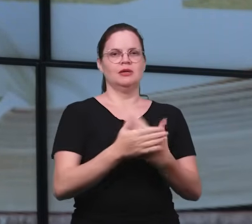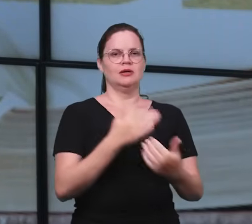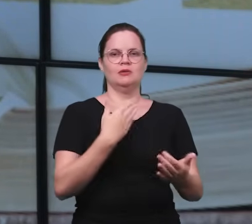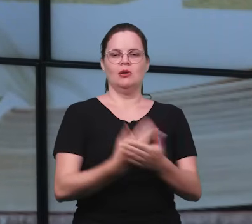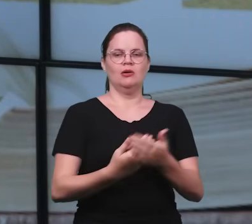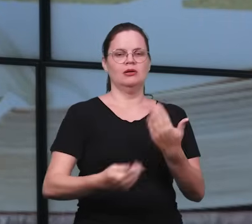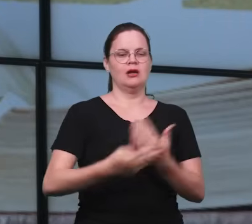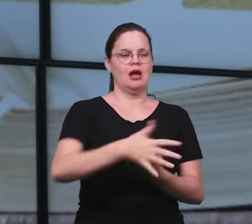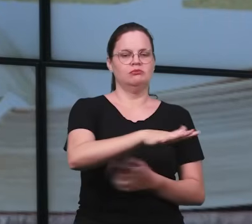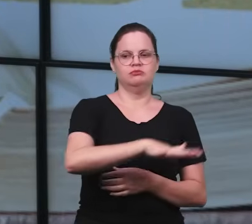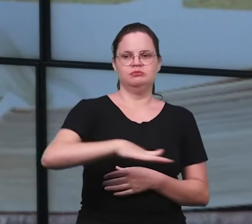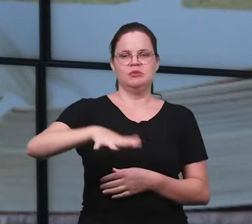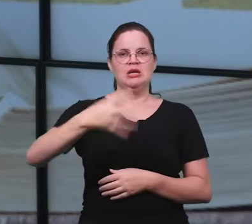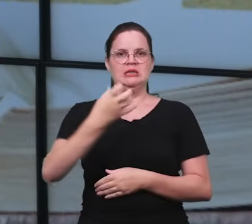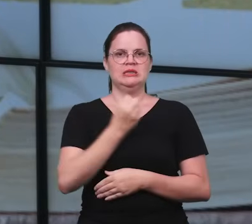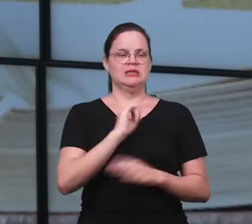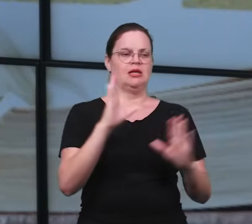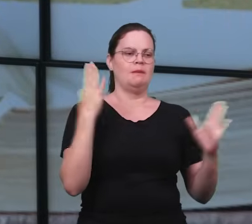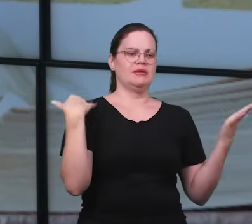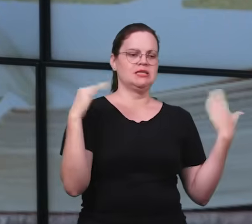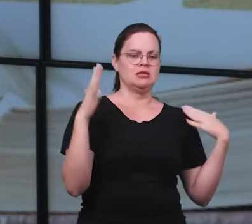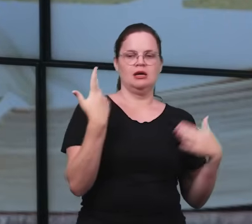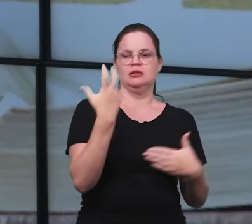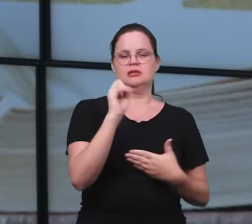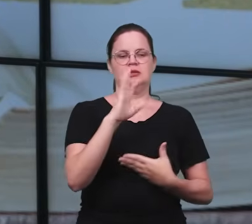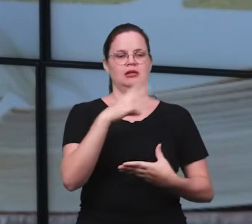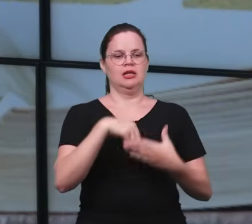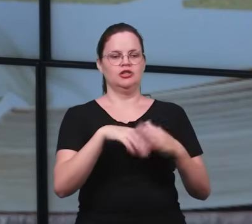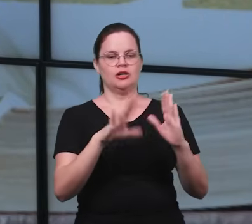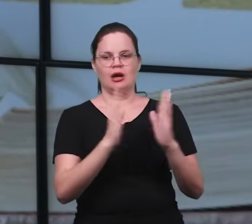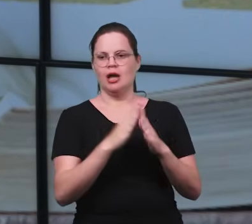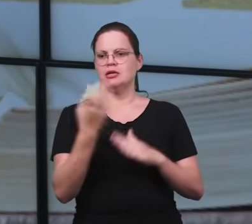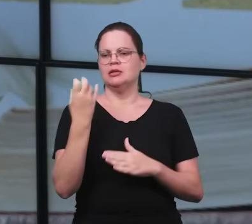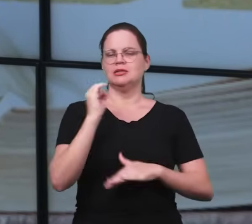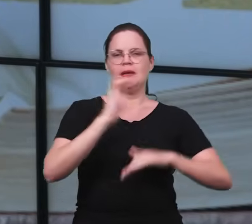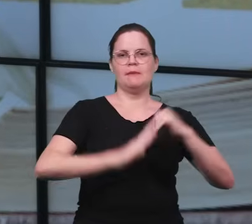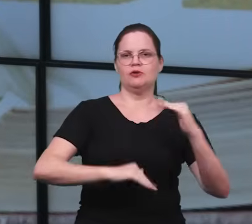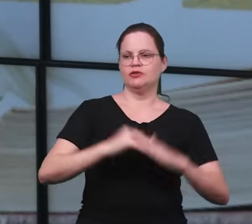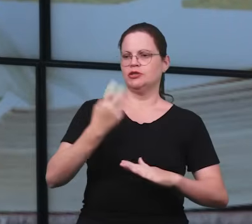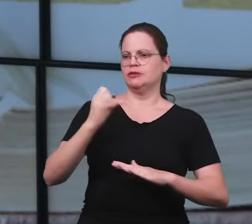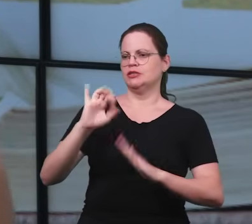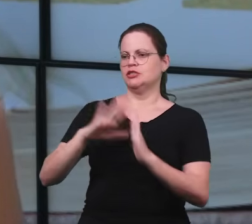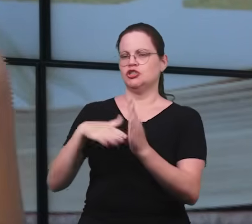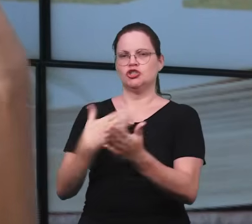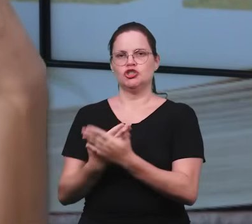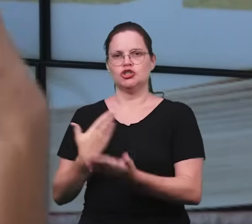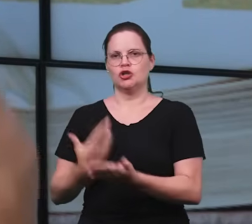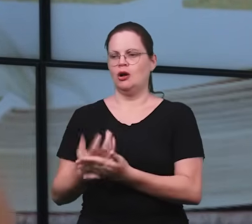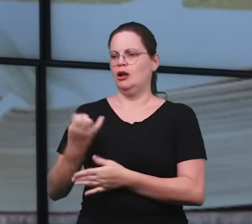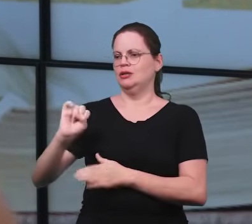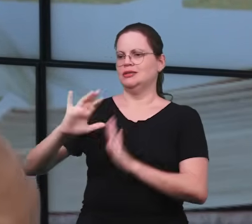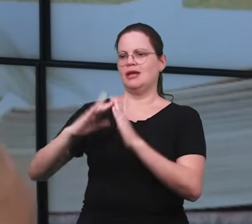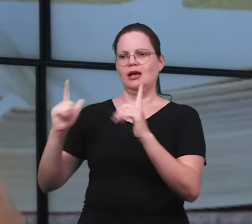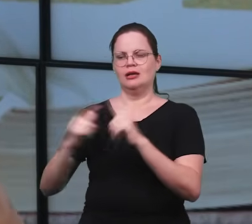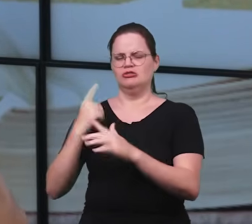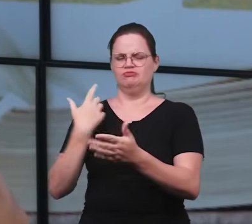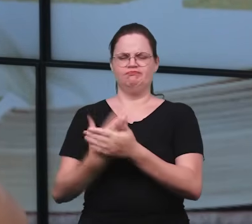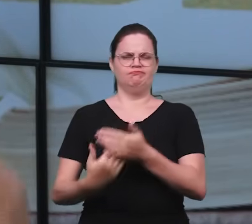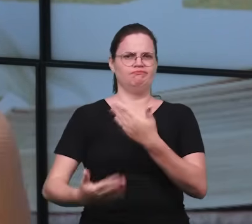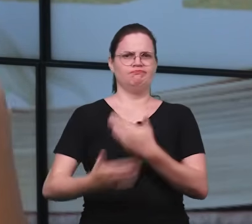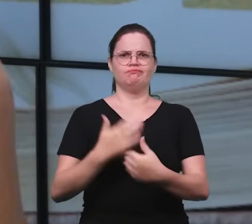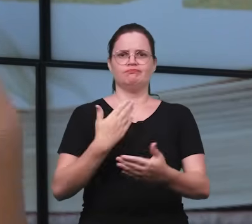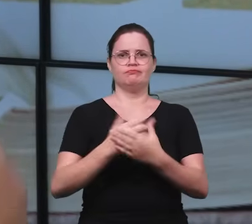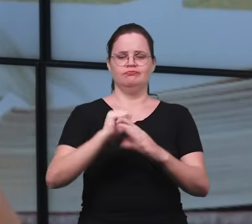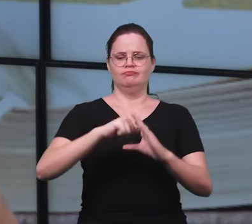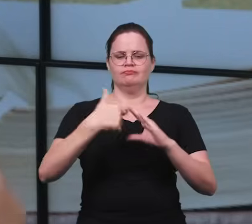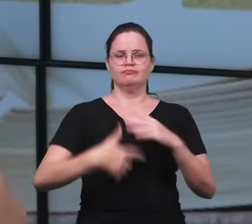ambiente de lazer, o ambiente familiar, o ambiente profissional, o ambiente estudantil, o ambiente da igreja, ela tem as mesmas